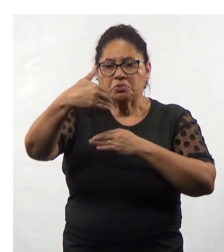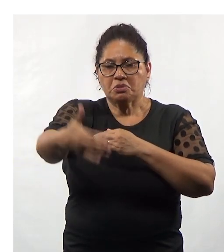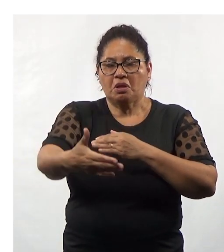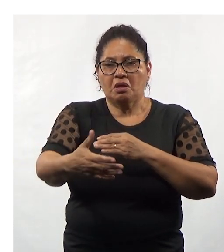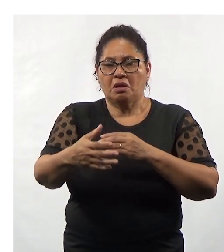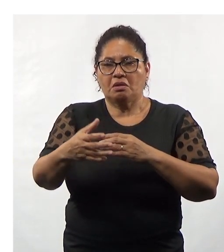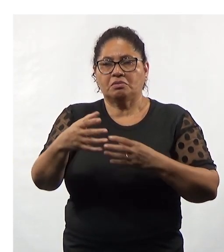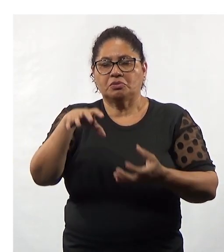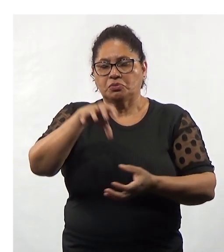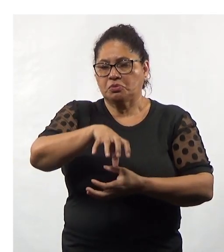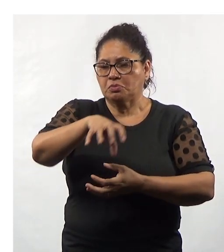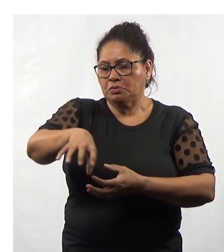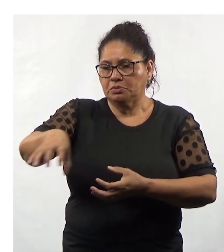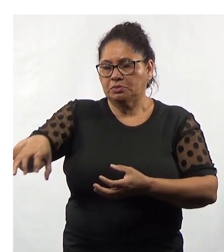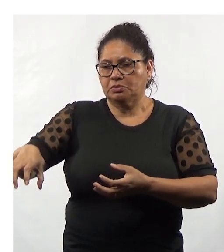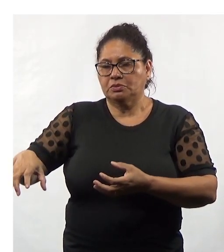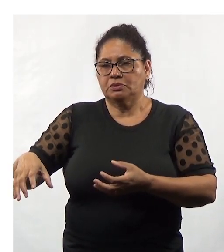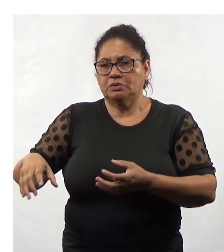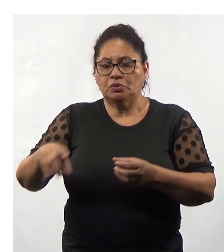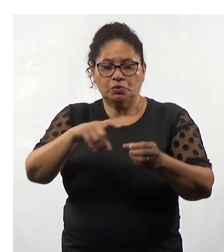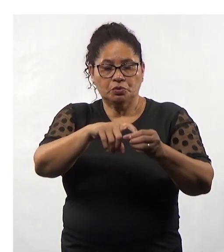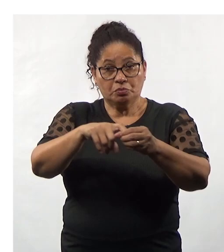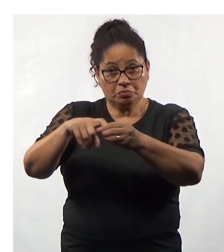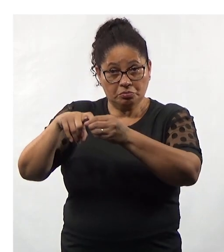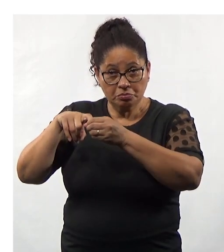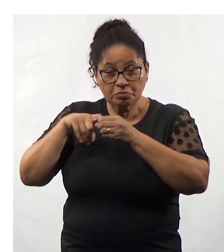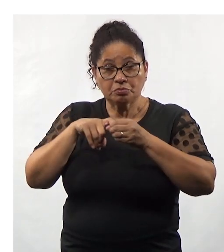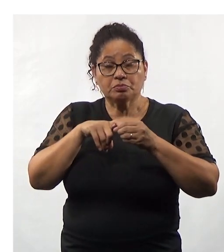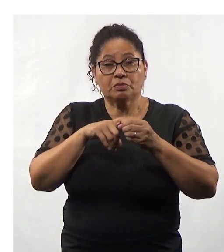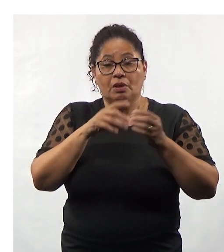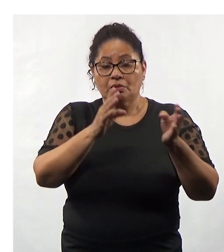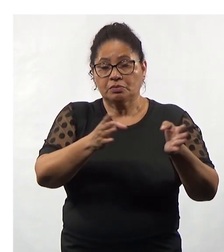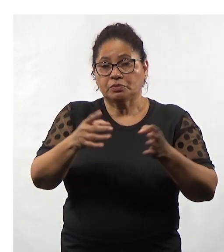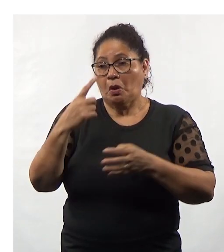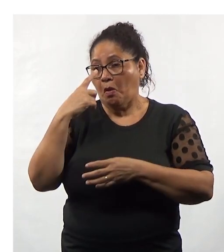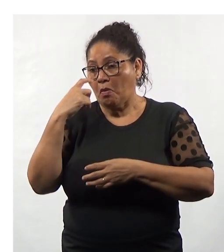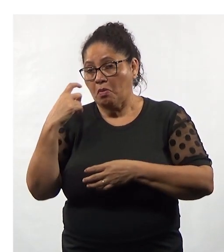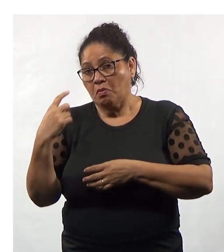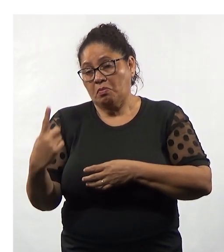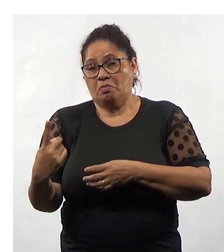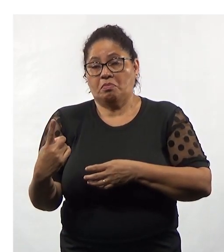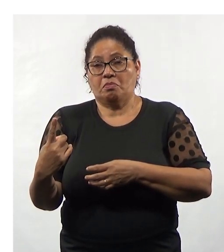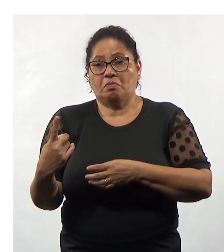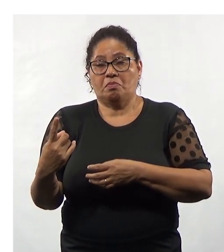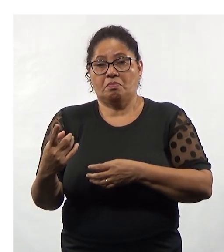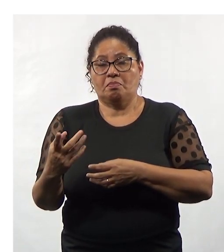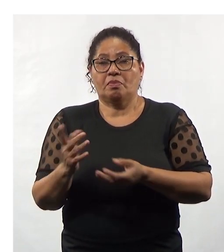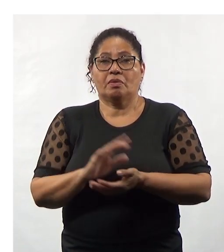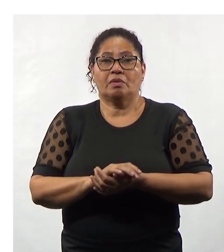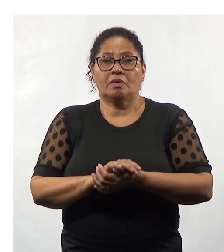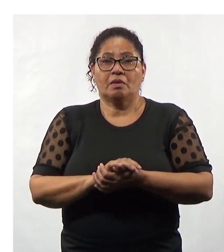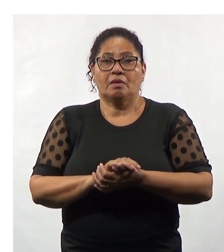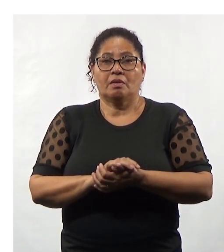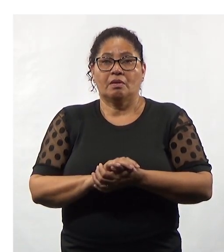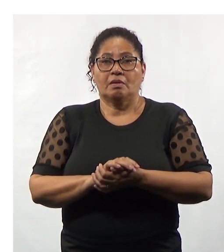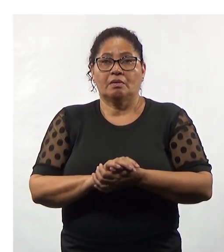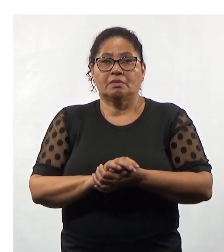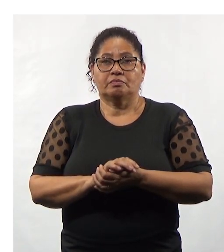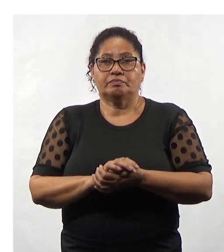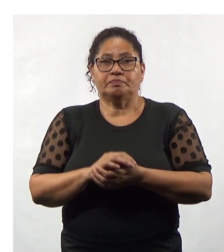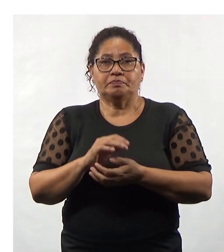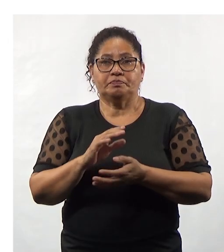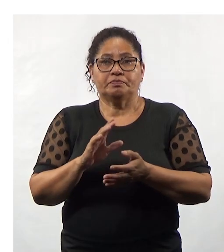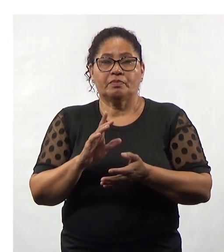outros órgãos ou de outros parceiros, ou de outras partes interessadas, não é? Ou